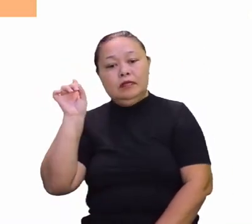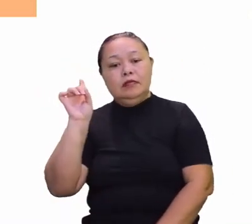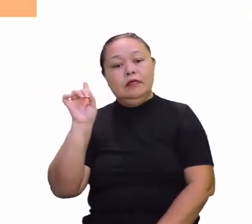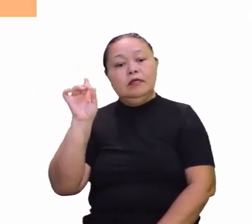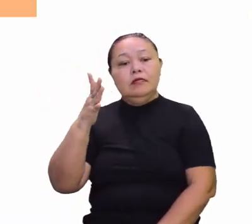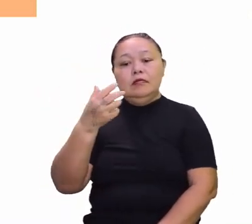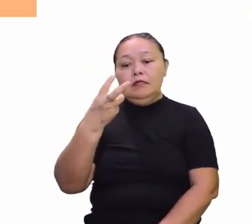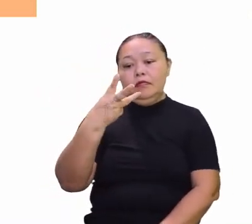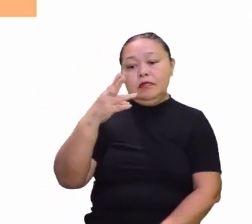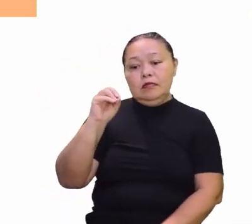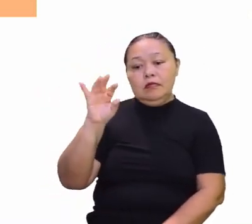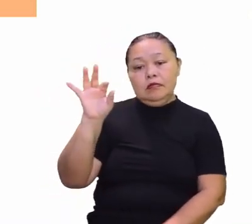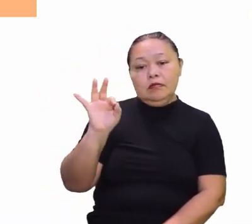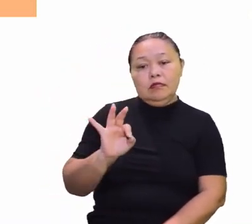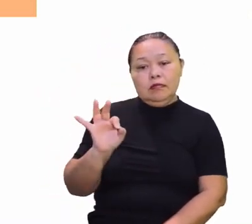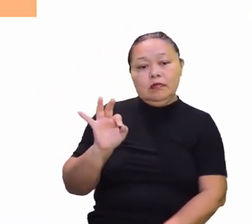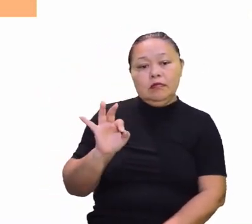de